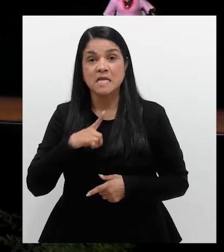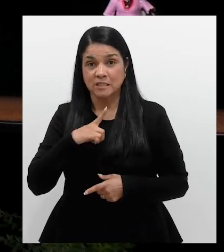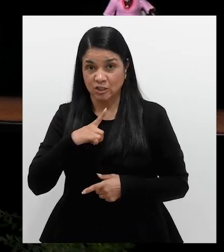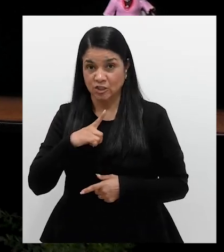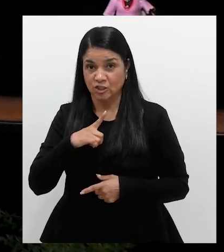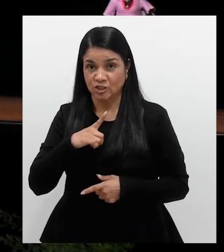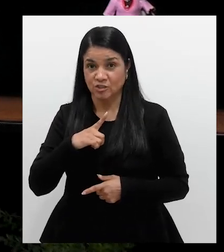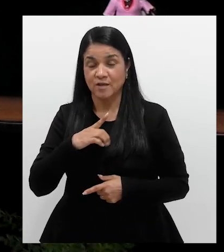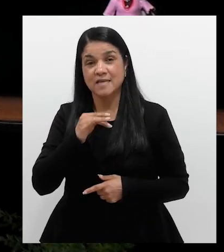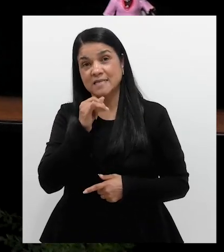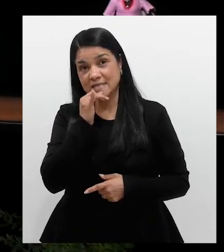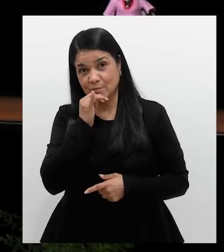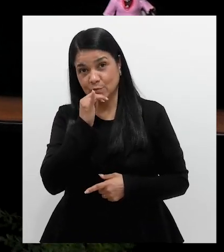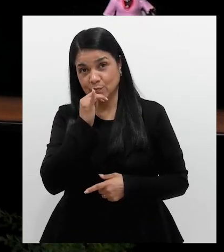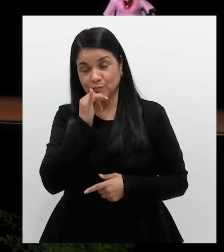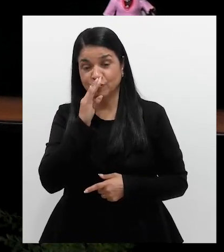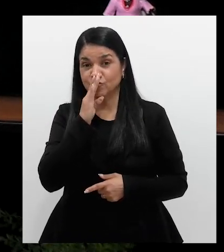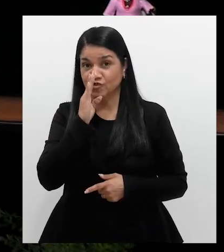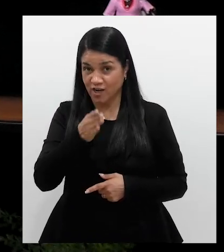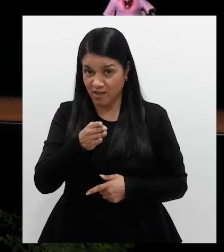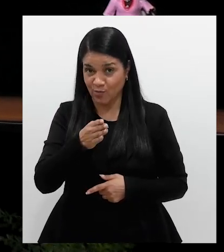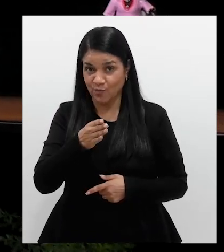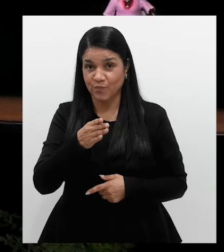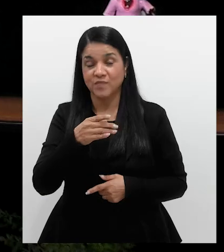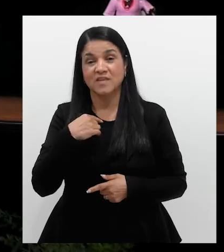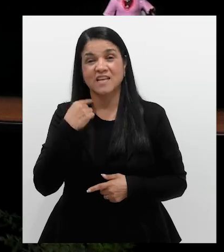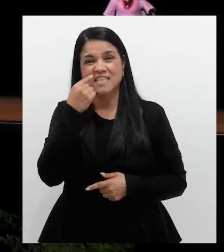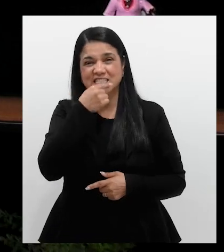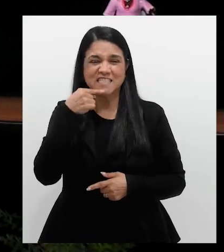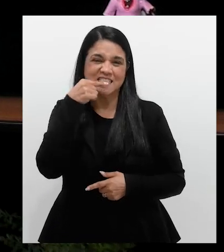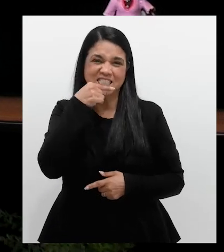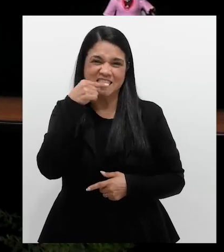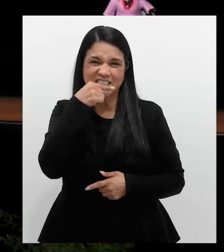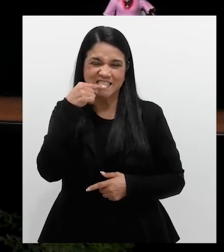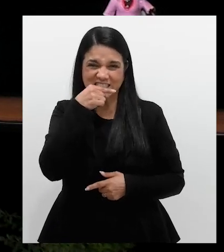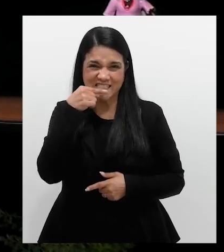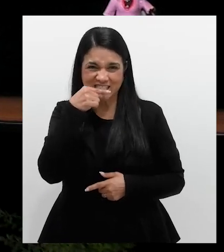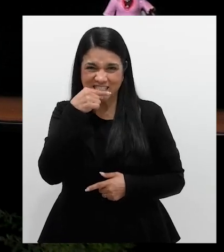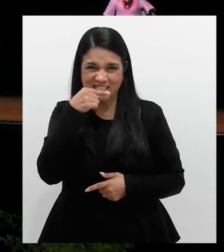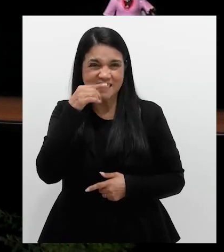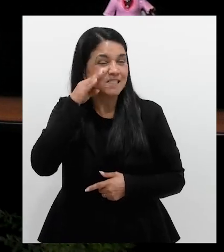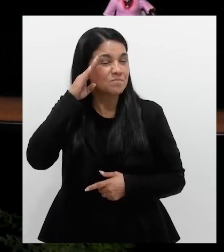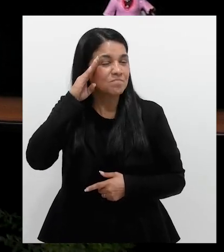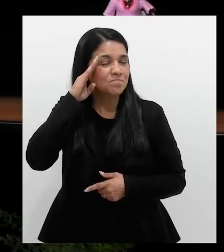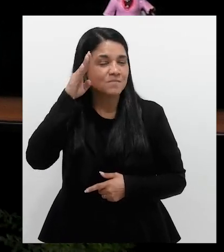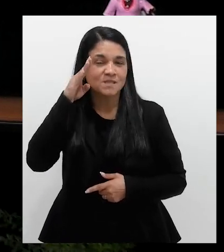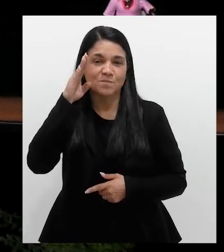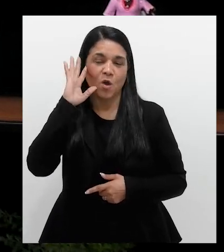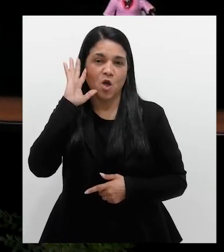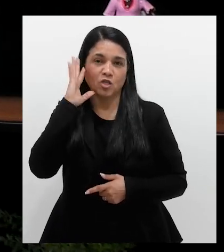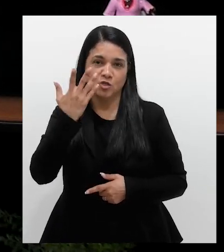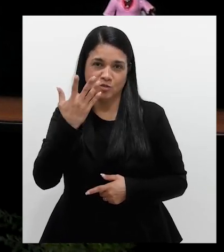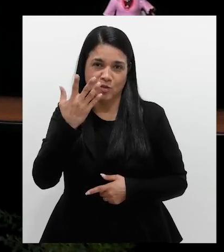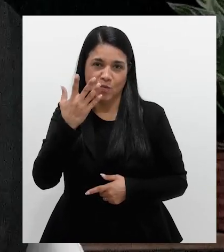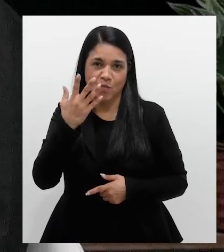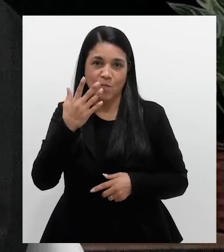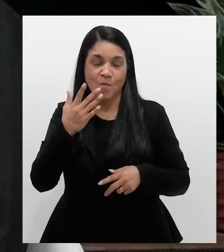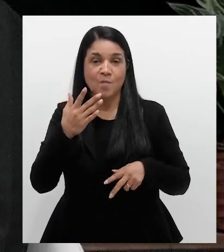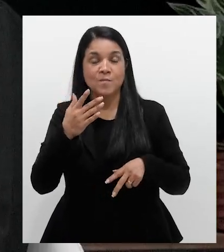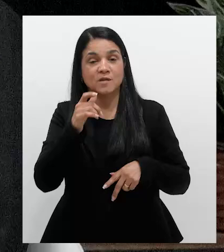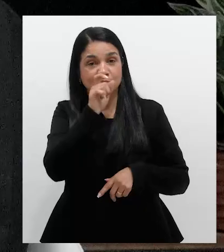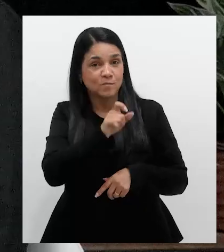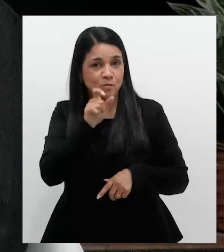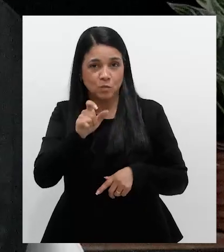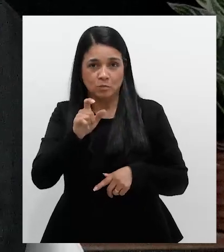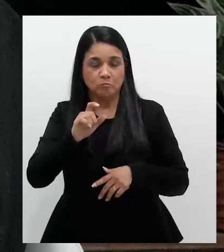Isso de uma forma indireta, né? De uma forma direta, é claro que a higiene oral é sempre a principal solução para que aquele paciente